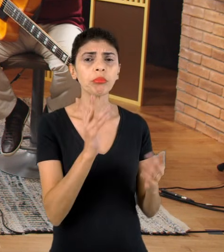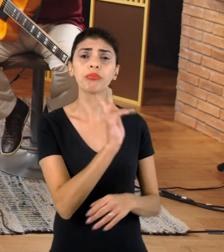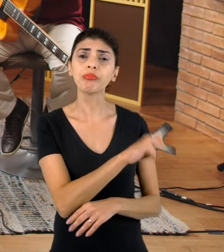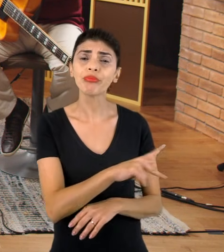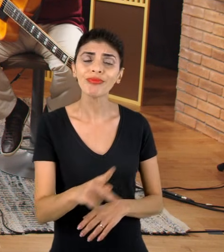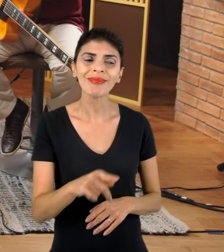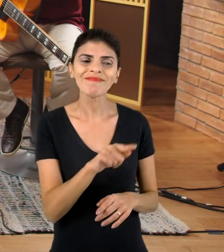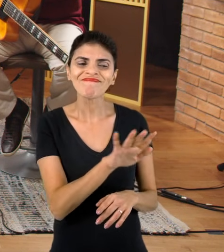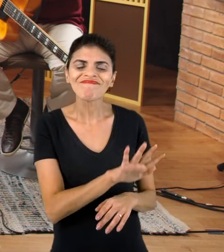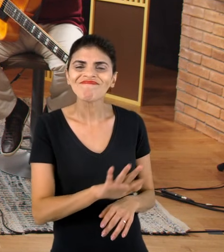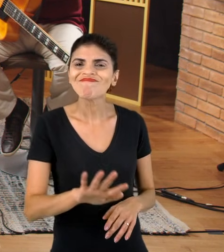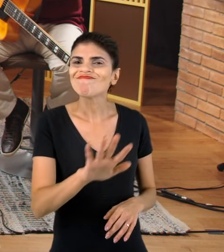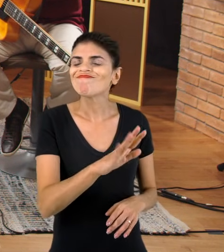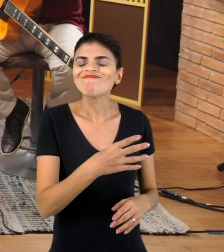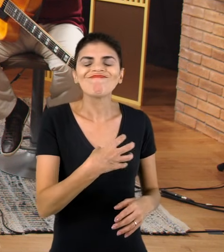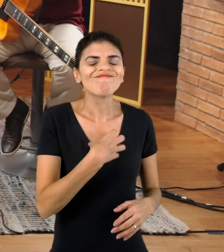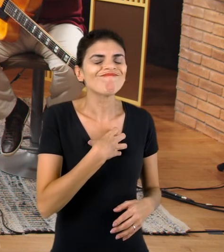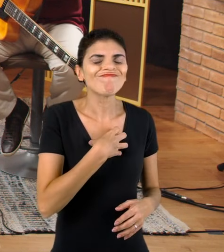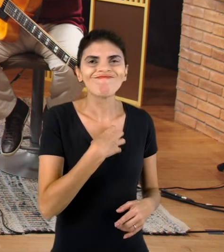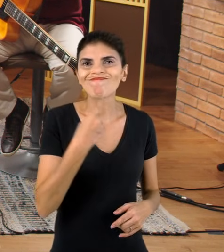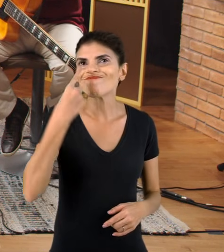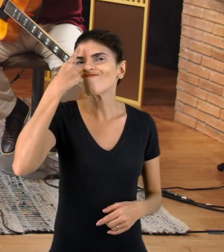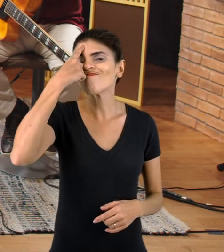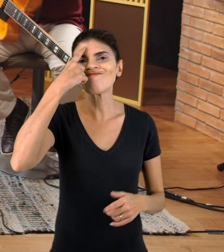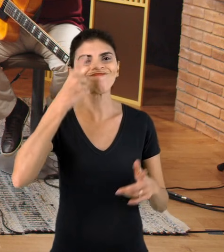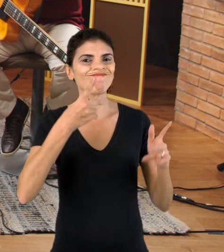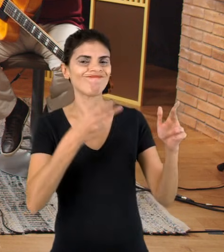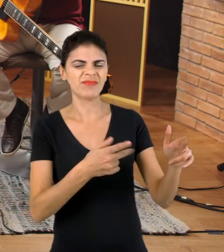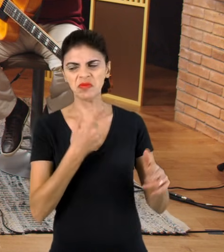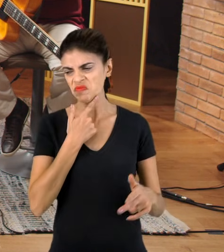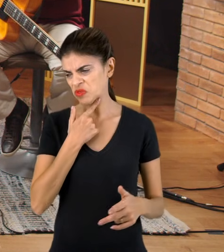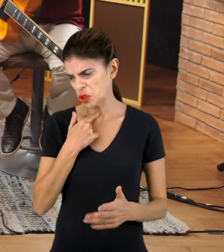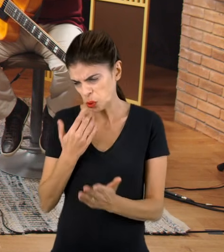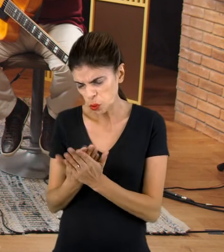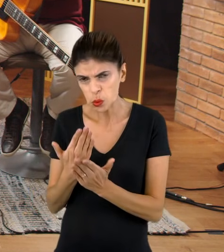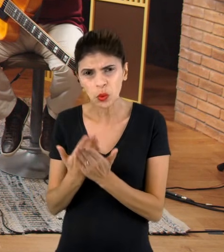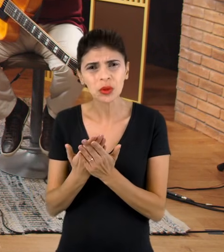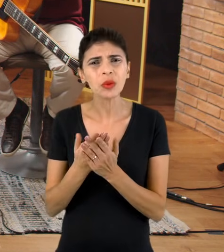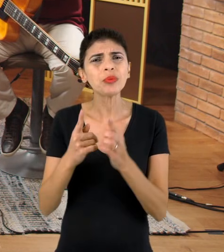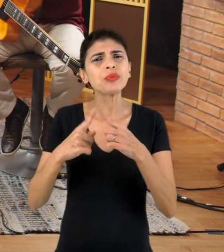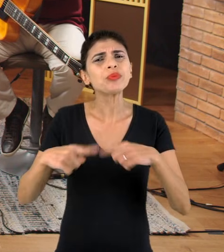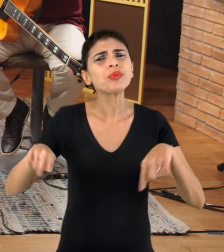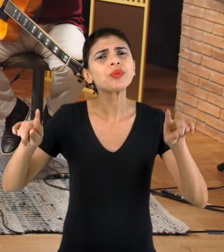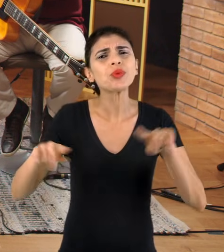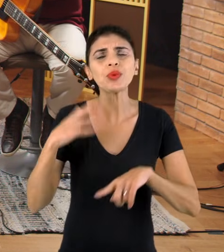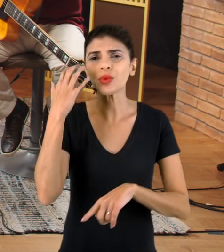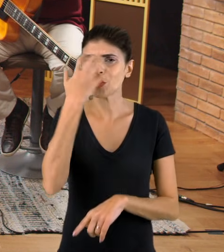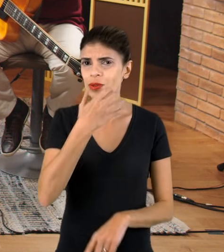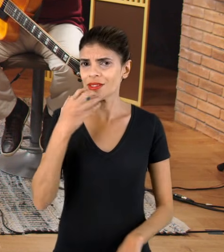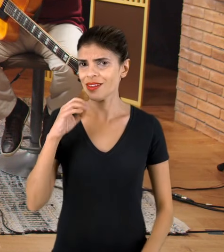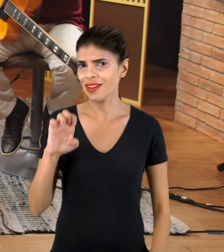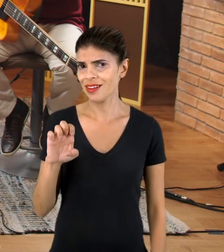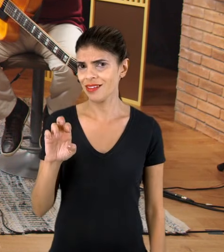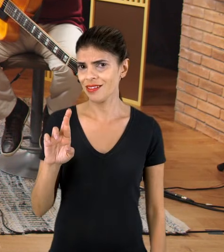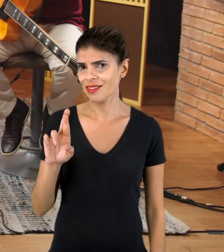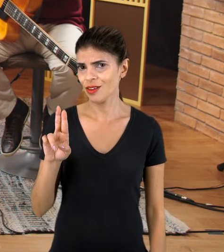universidade, mas aquilo ali não me fechava a ideia de ter que estudar música erudita no piano.